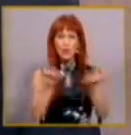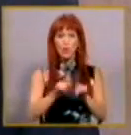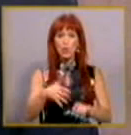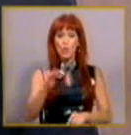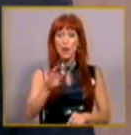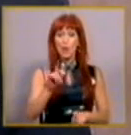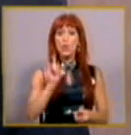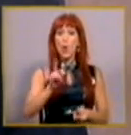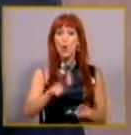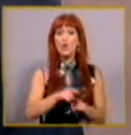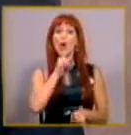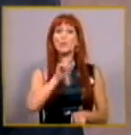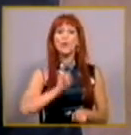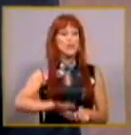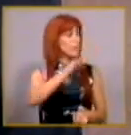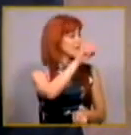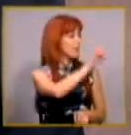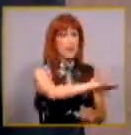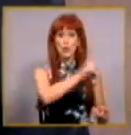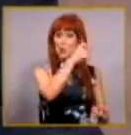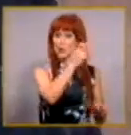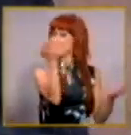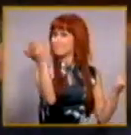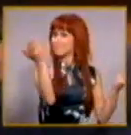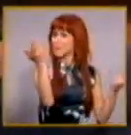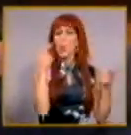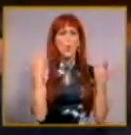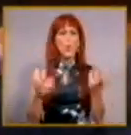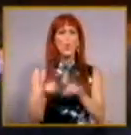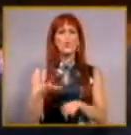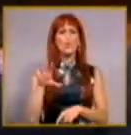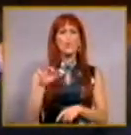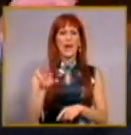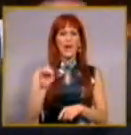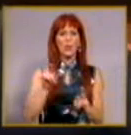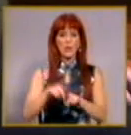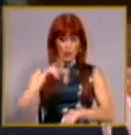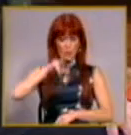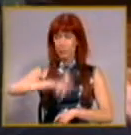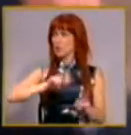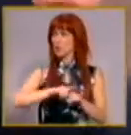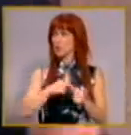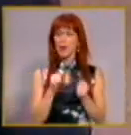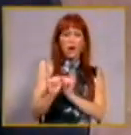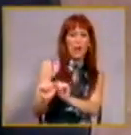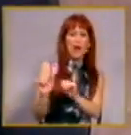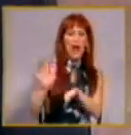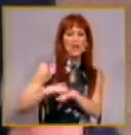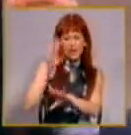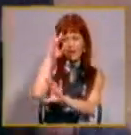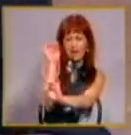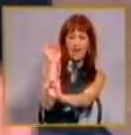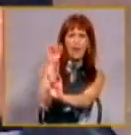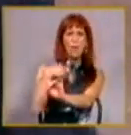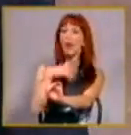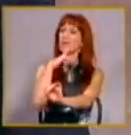Partido Socialista daquilo que são as opções do Partido Comunista Português e do Bloco de Esquerda. Hoje, o Partido Socialista em Portugal encosta-se à esquerda radical